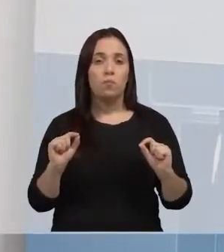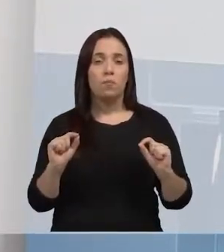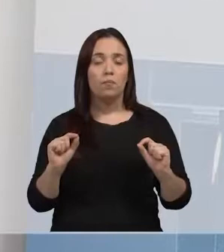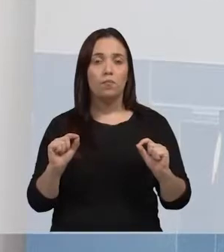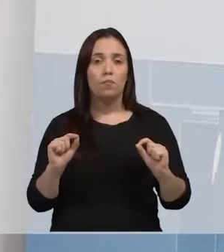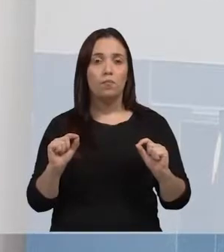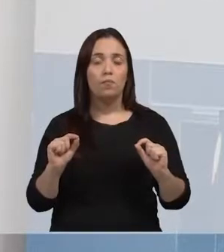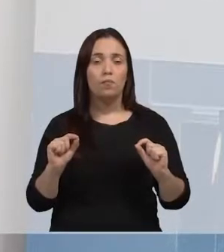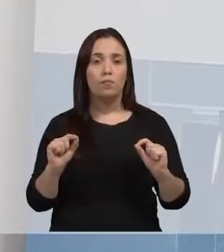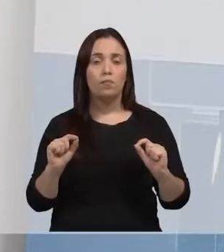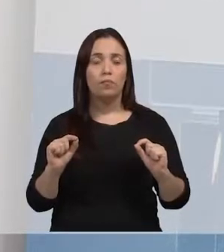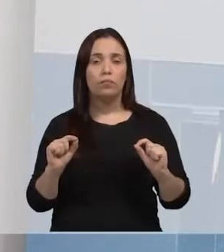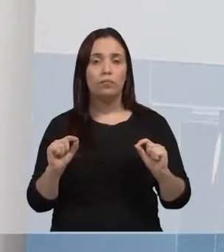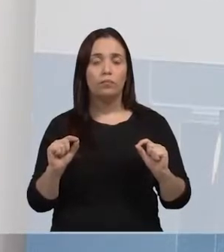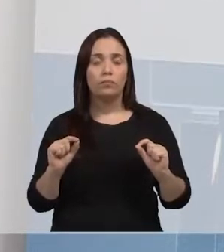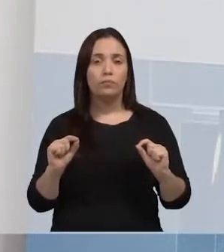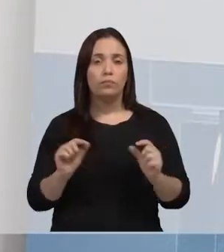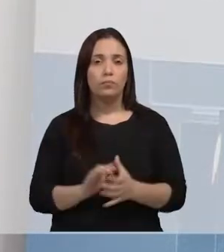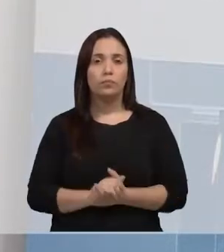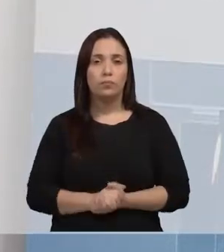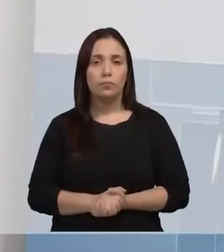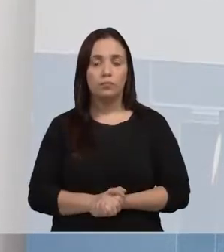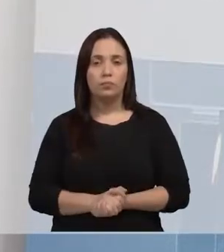pergunta na